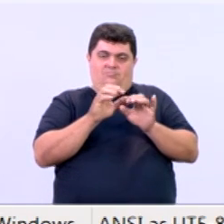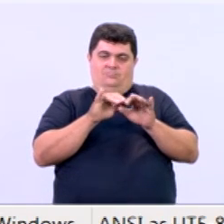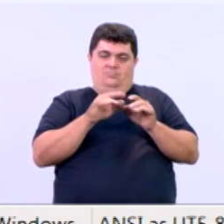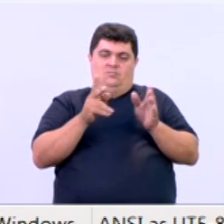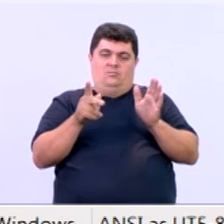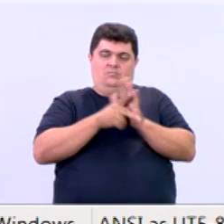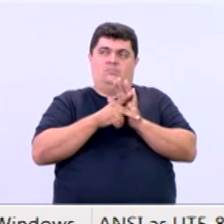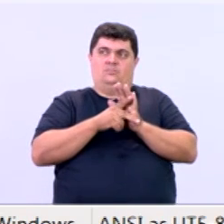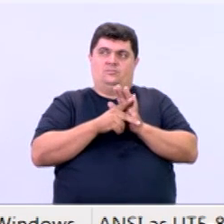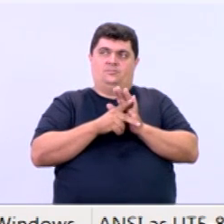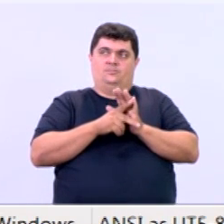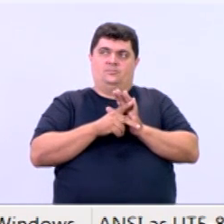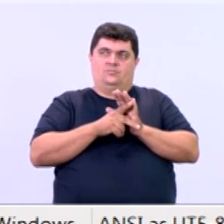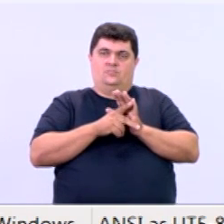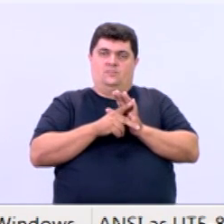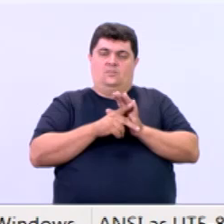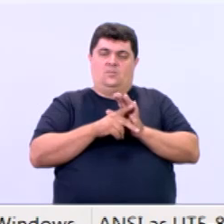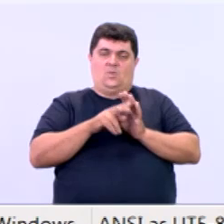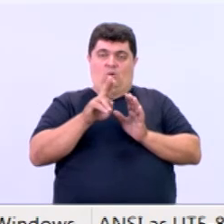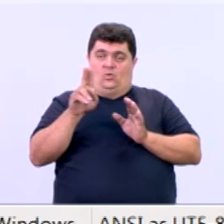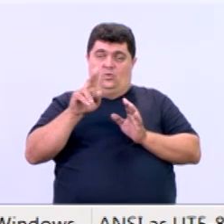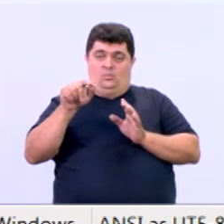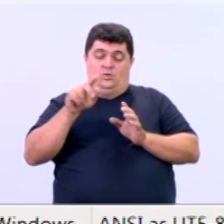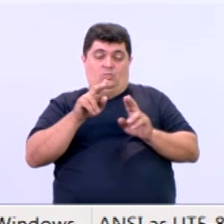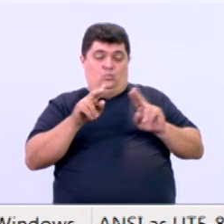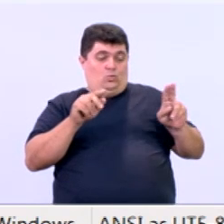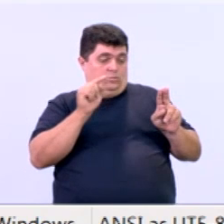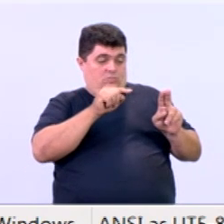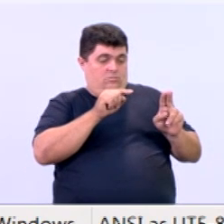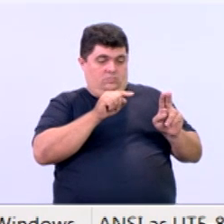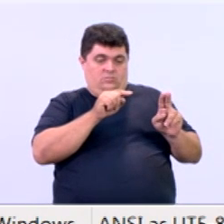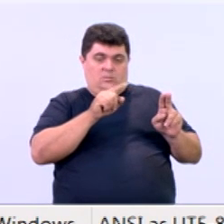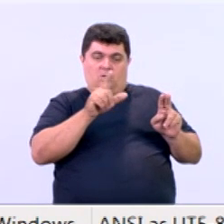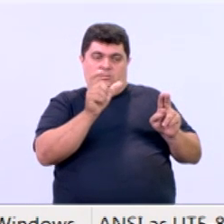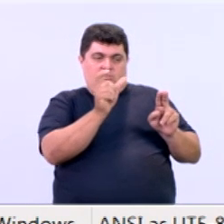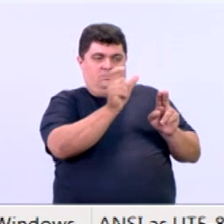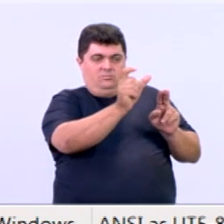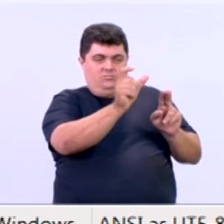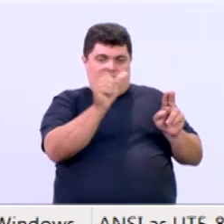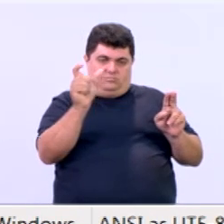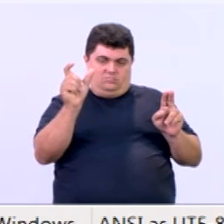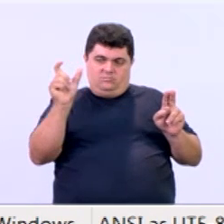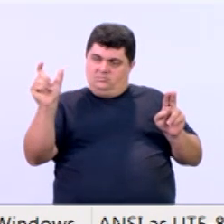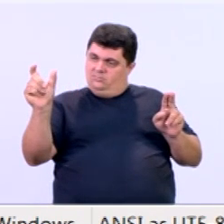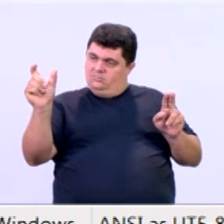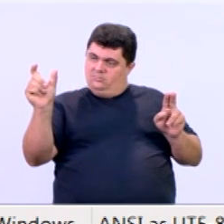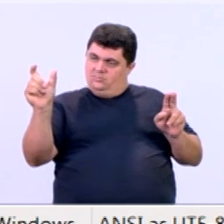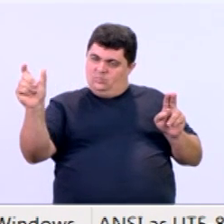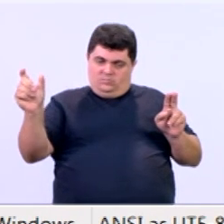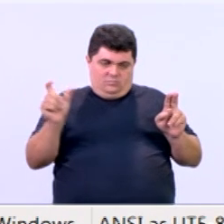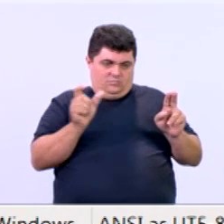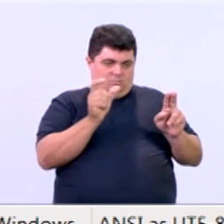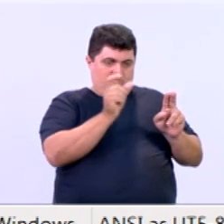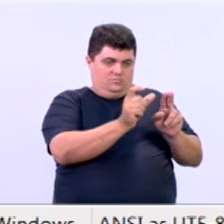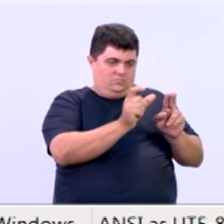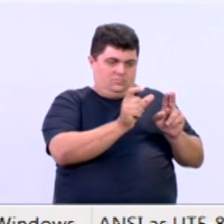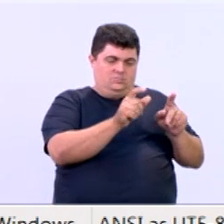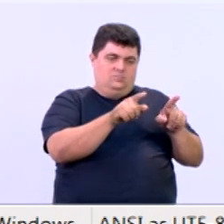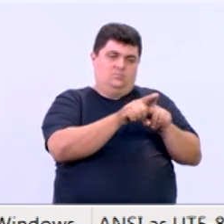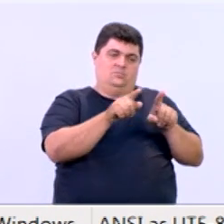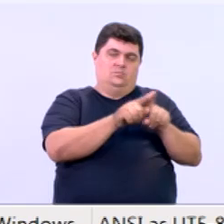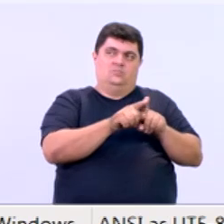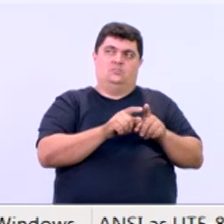nome, porque o nome é um objeto, tá? Nós criamos uma variável do tipo objeto